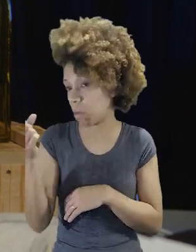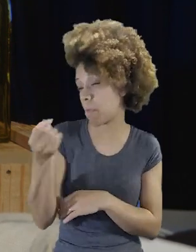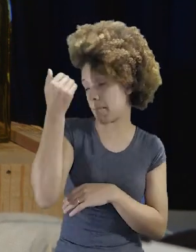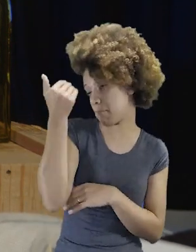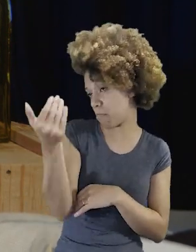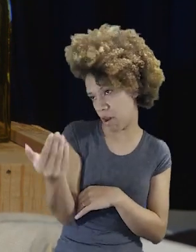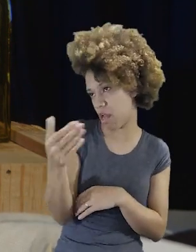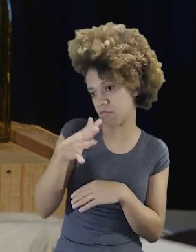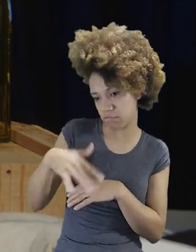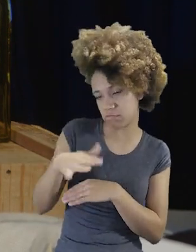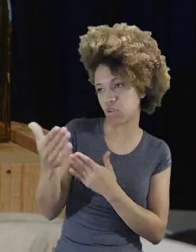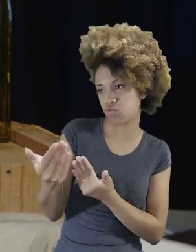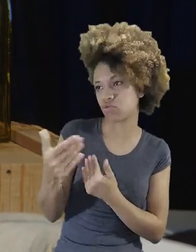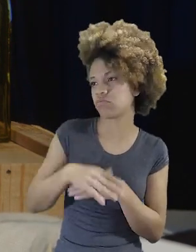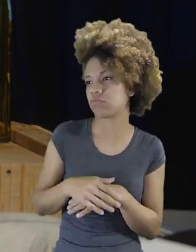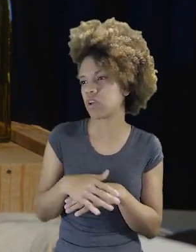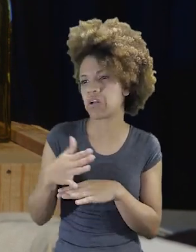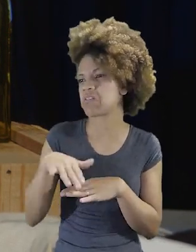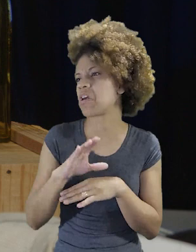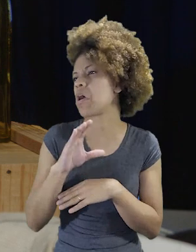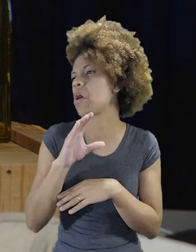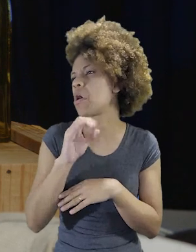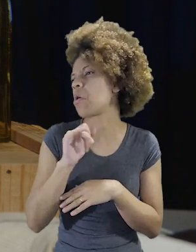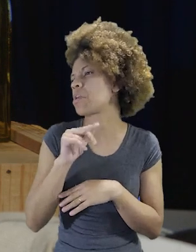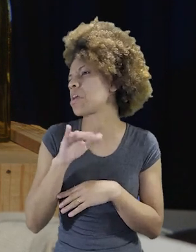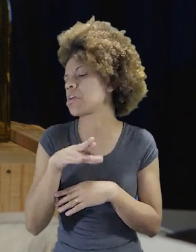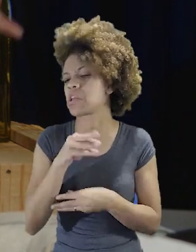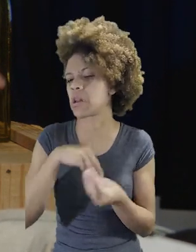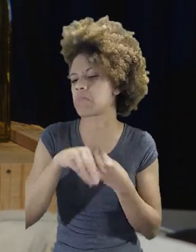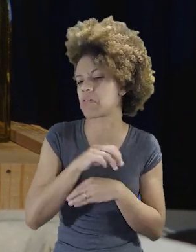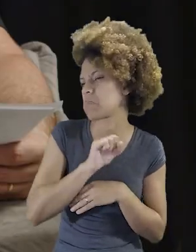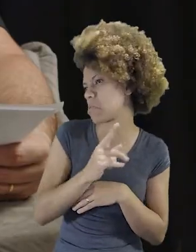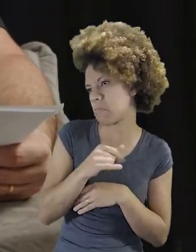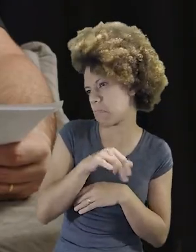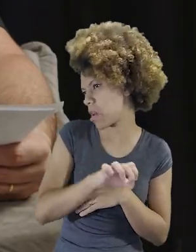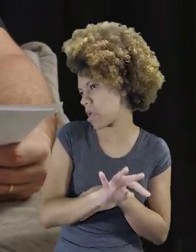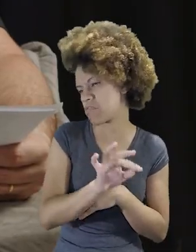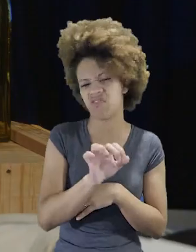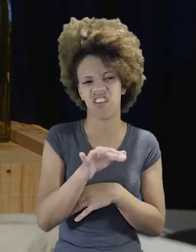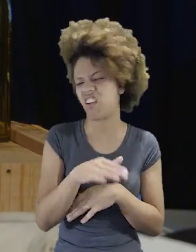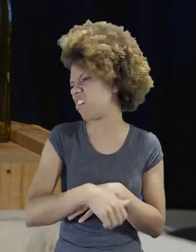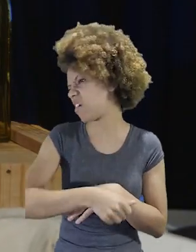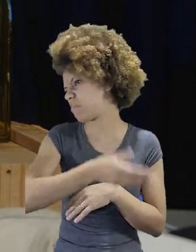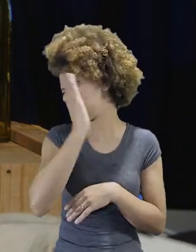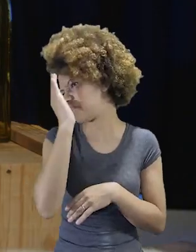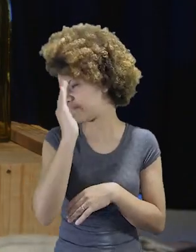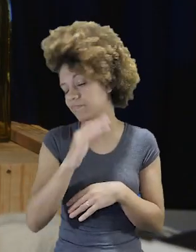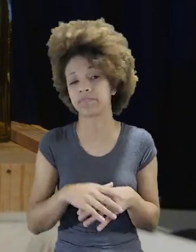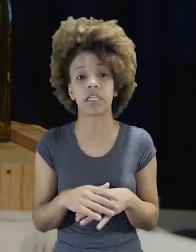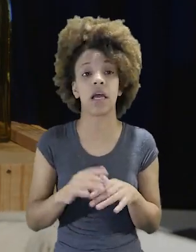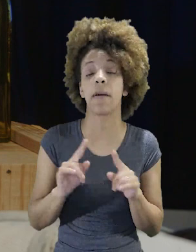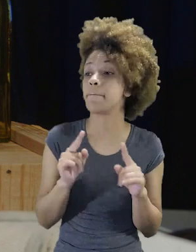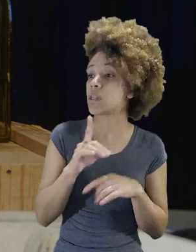são as casas casas como fosse boca de fumo Trap House é onde a casa onde você